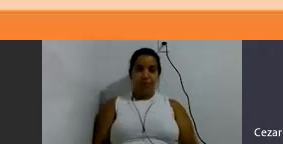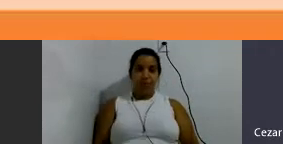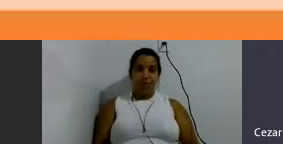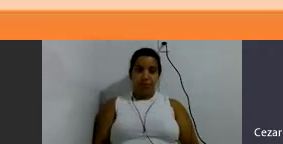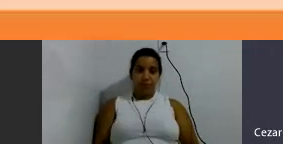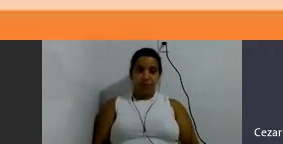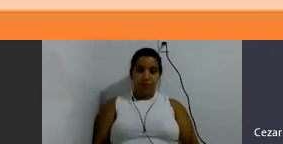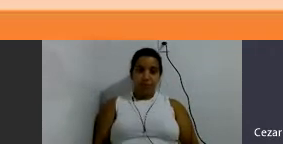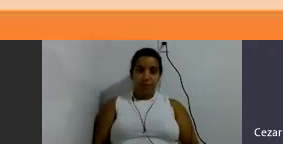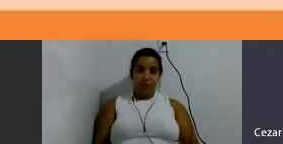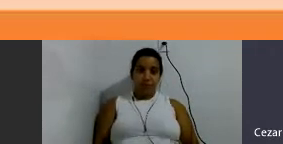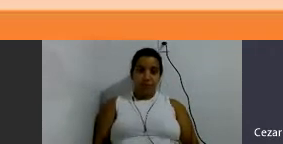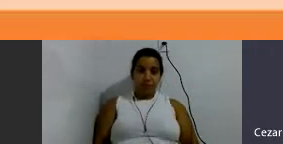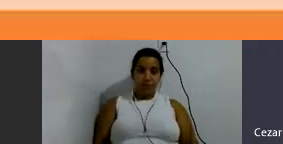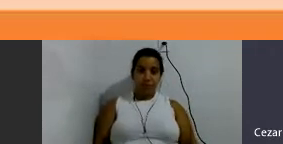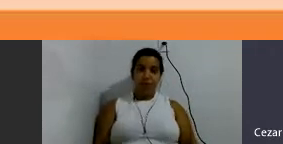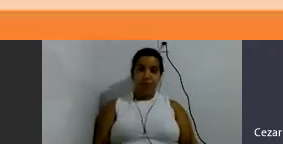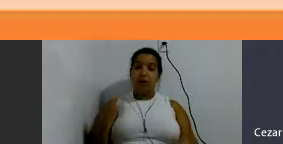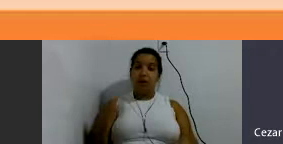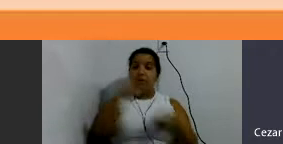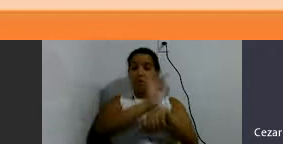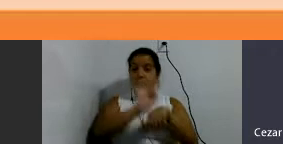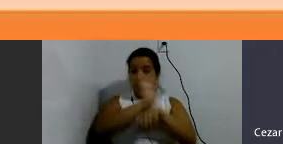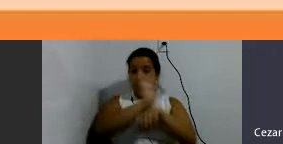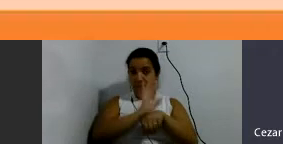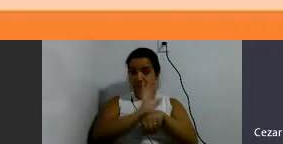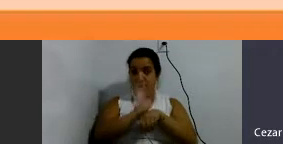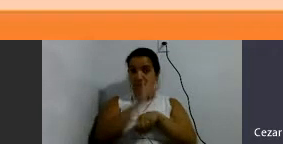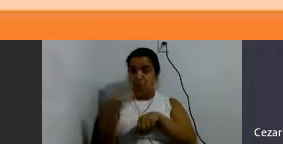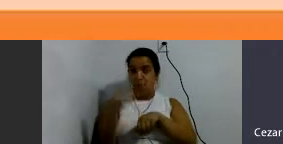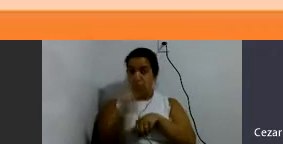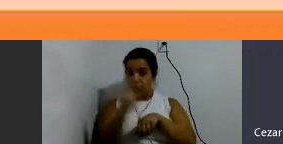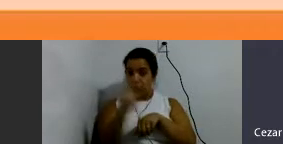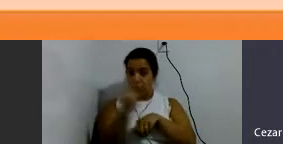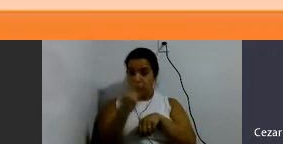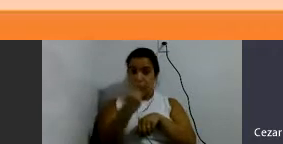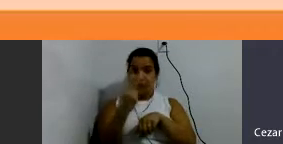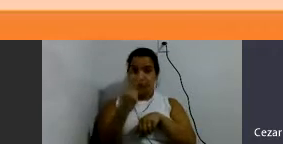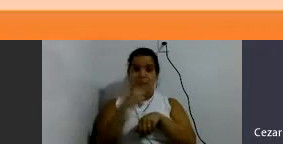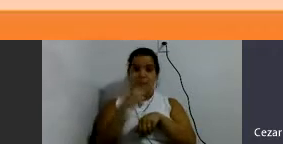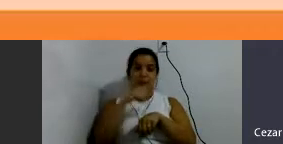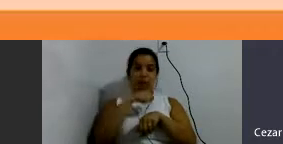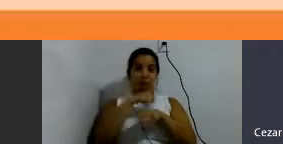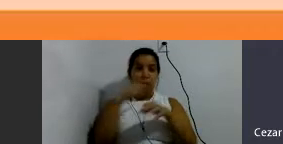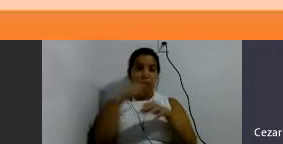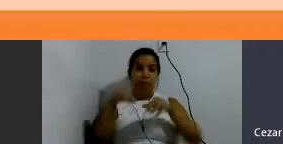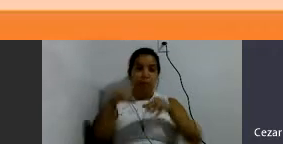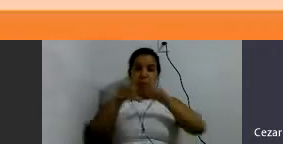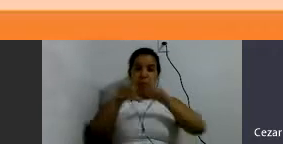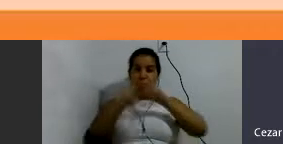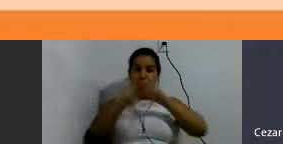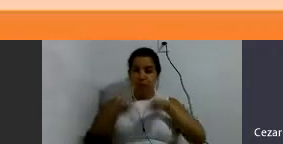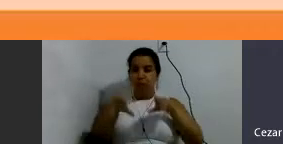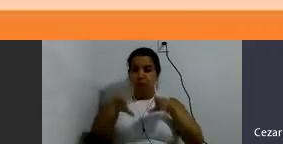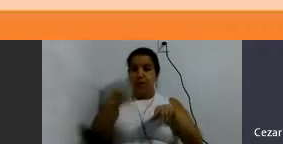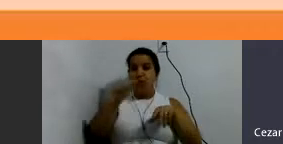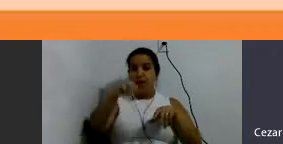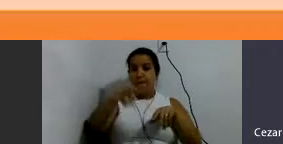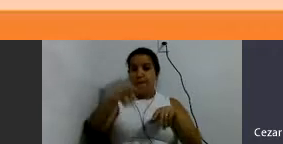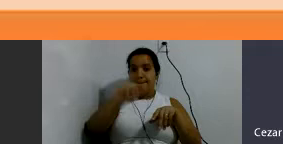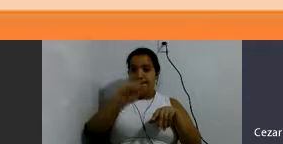gente tem 2 células mononucleares abarrotadas de formas amastigotas de Leishmania.